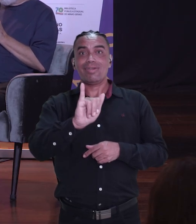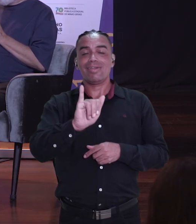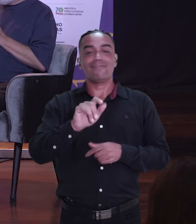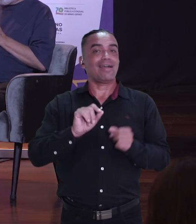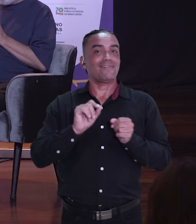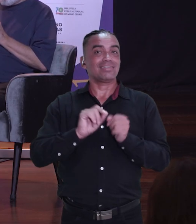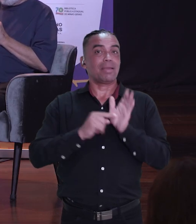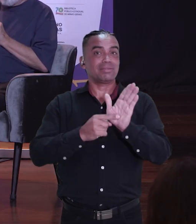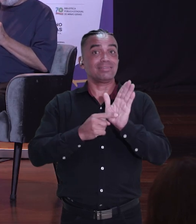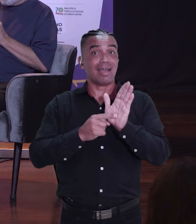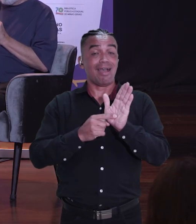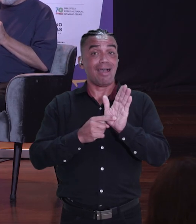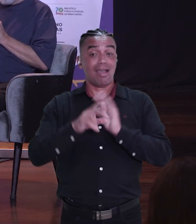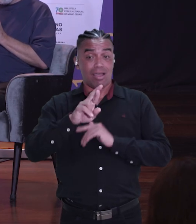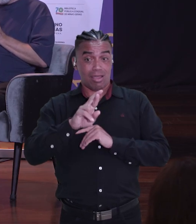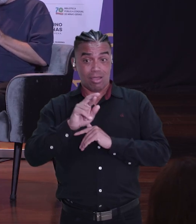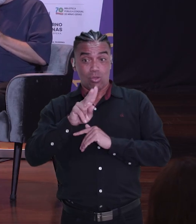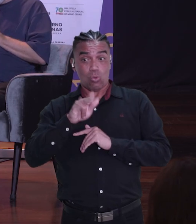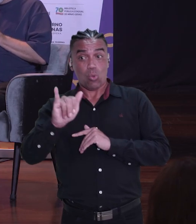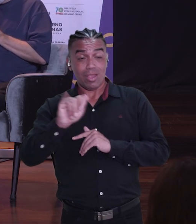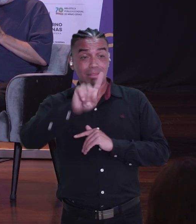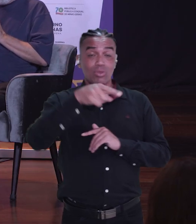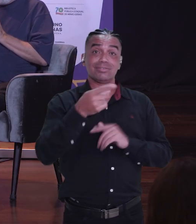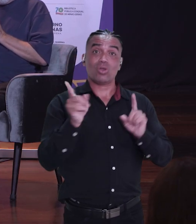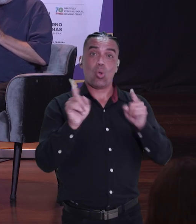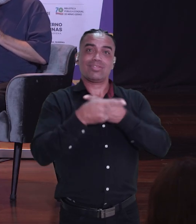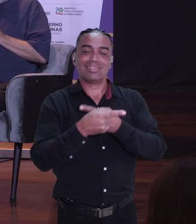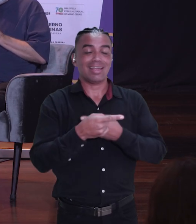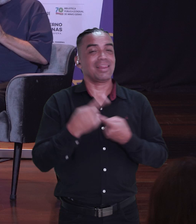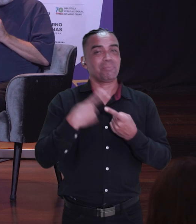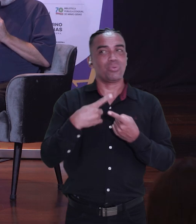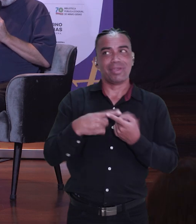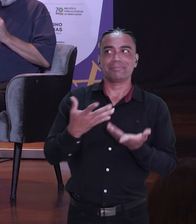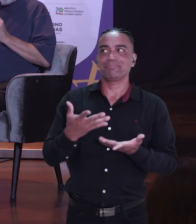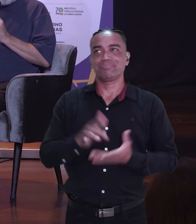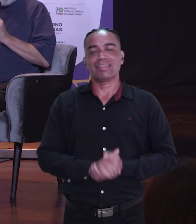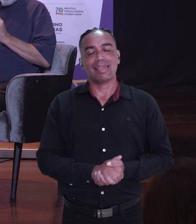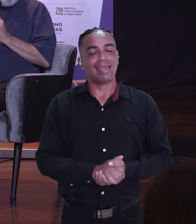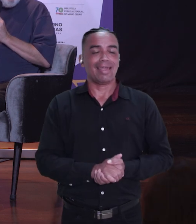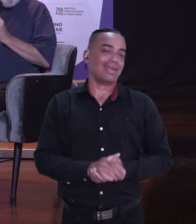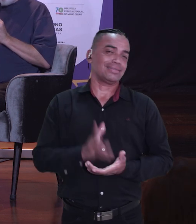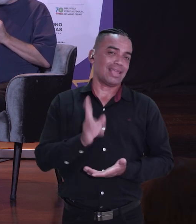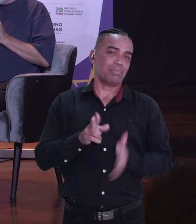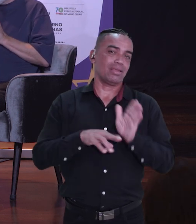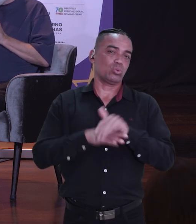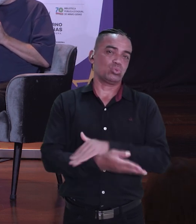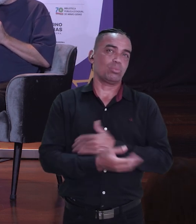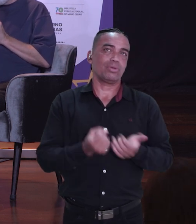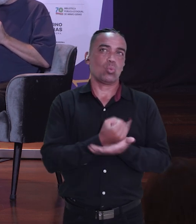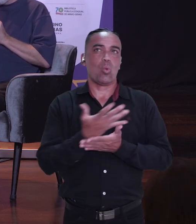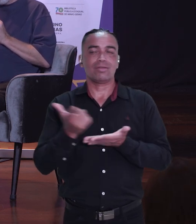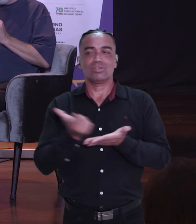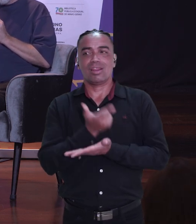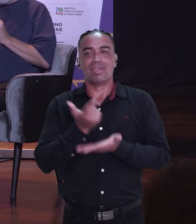que é apresentar o Rui, depois o Rui vai apresentar a Elo. Por quê? Porque a gente tem ali aquela coisa toda clássica de falar